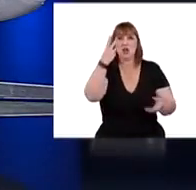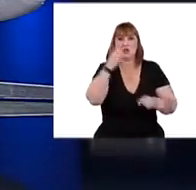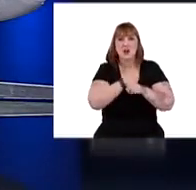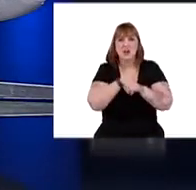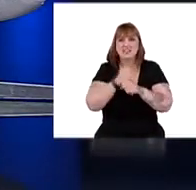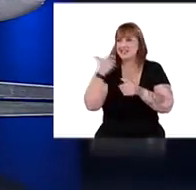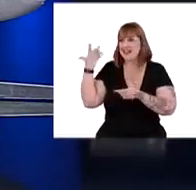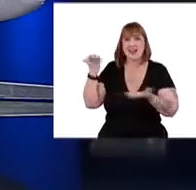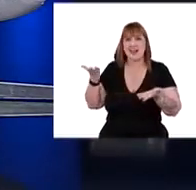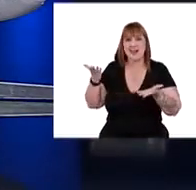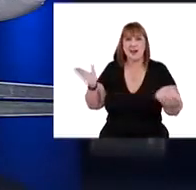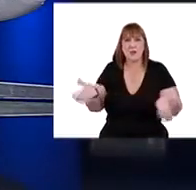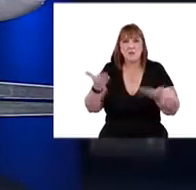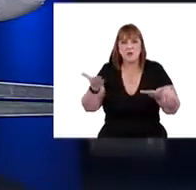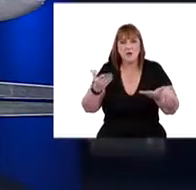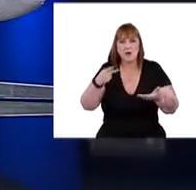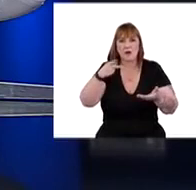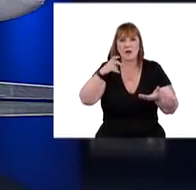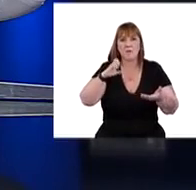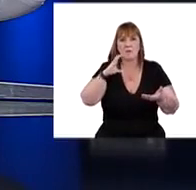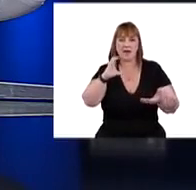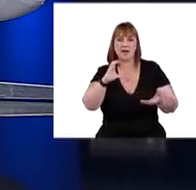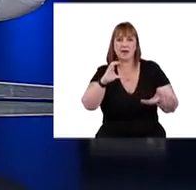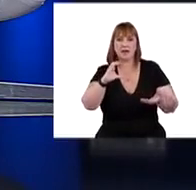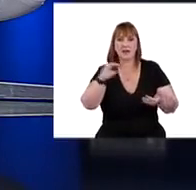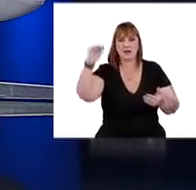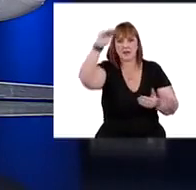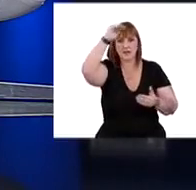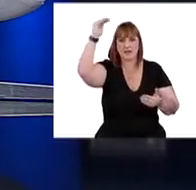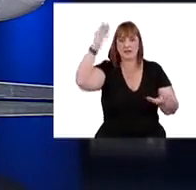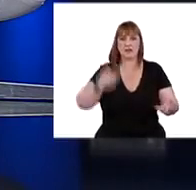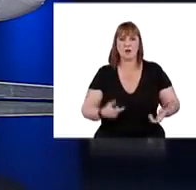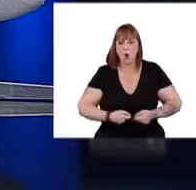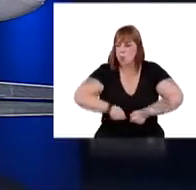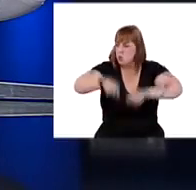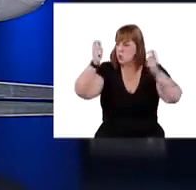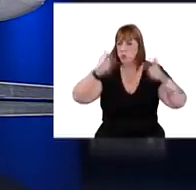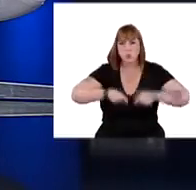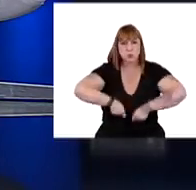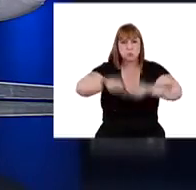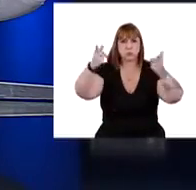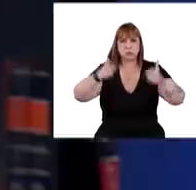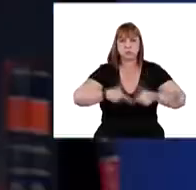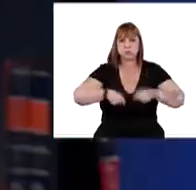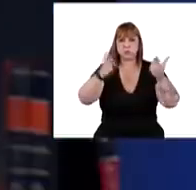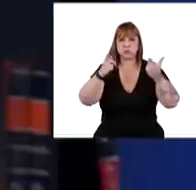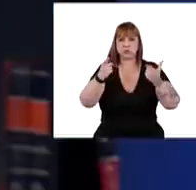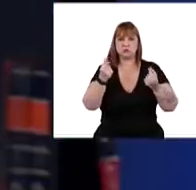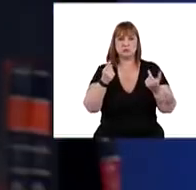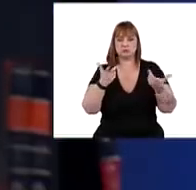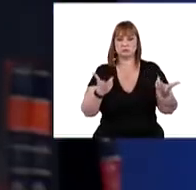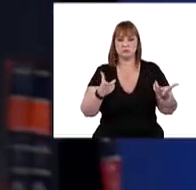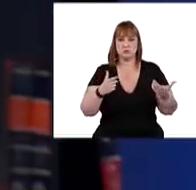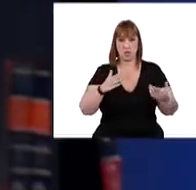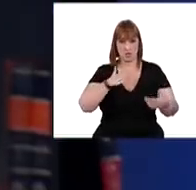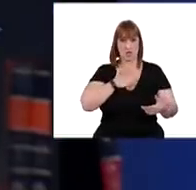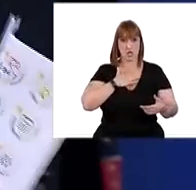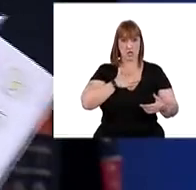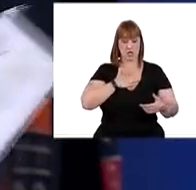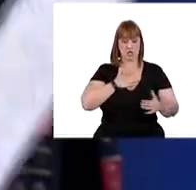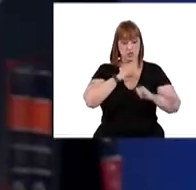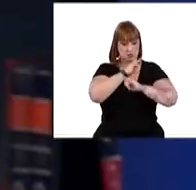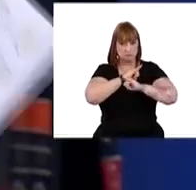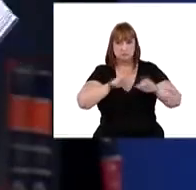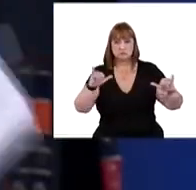anos, promoveram a PEC do teto de gastos, gastaram o capital político todo que tinham, e eu vou